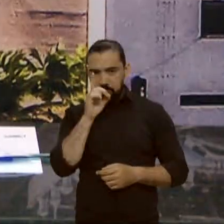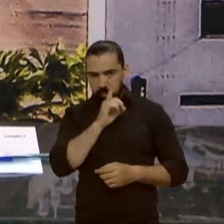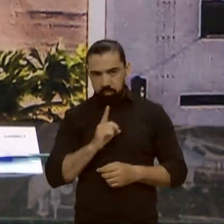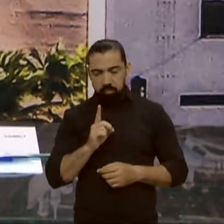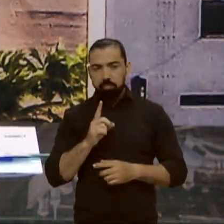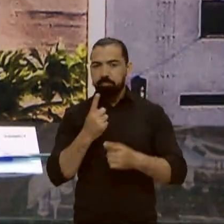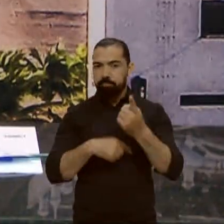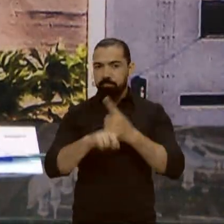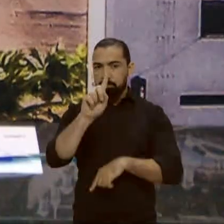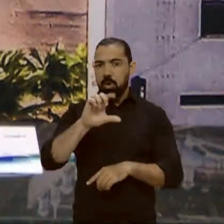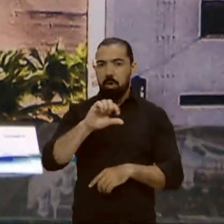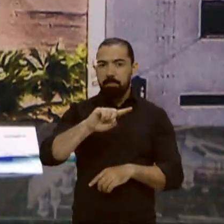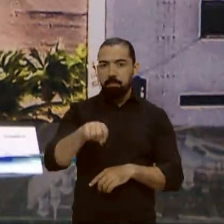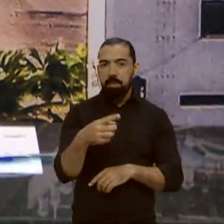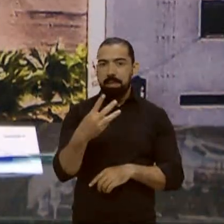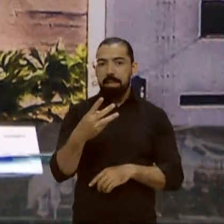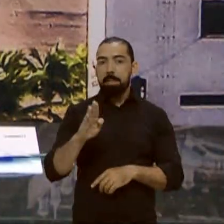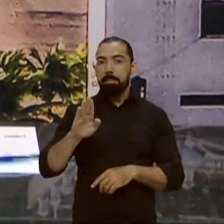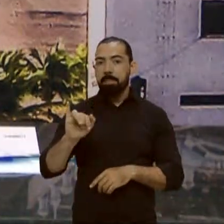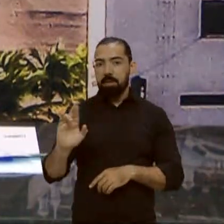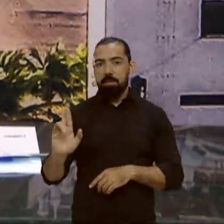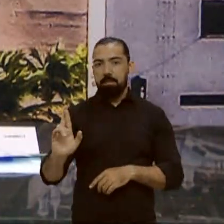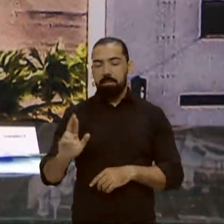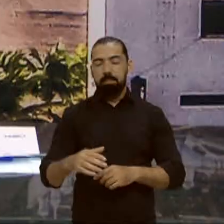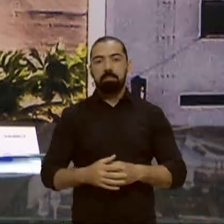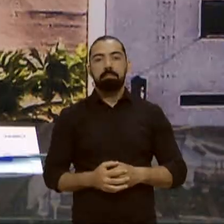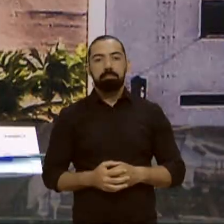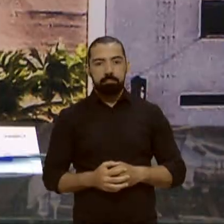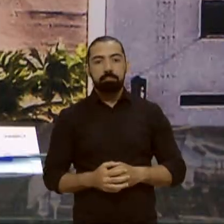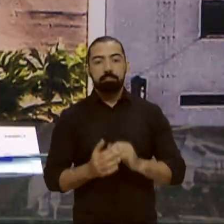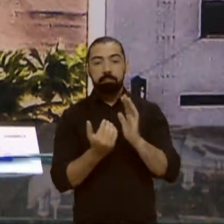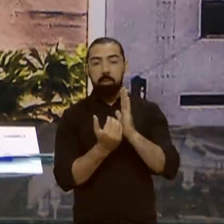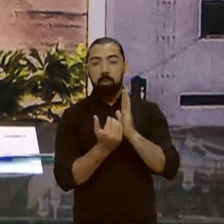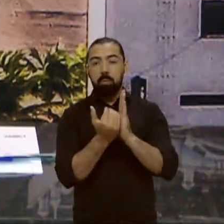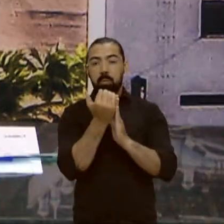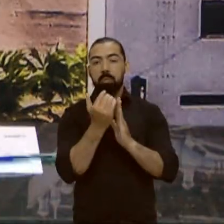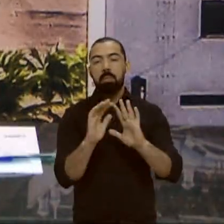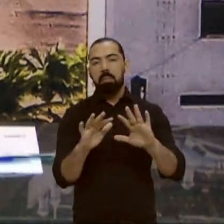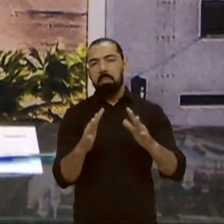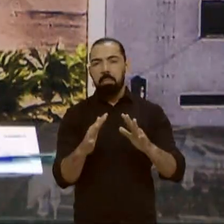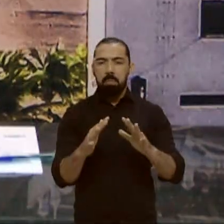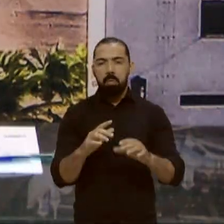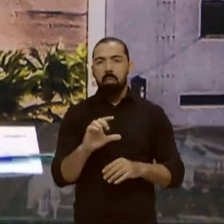superaram 9,3 bilhões, com crescimento de cerca de